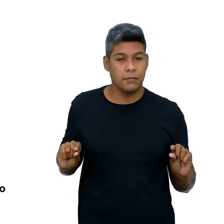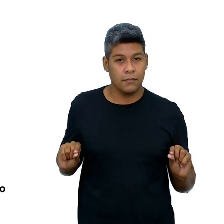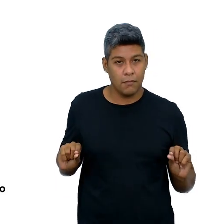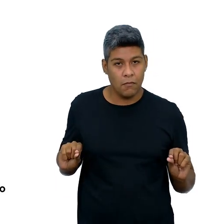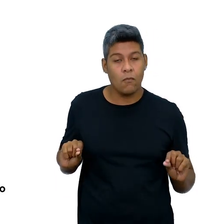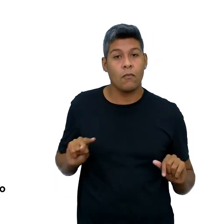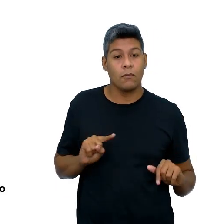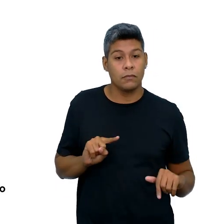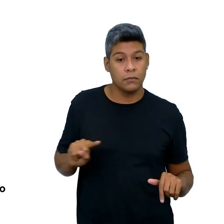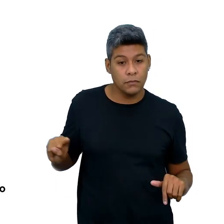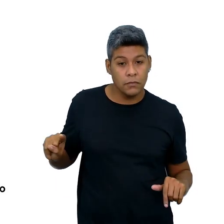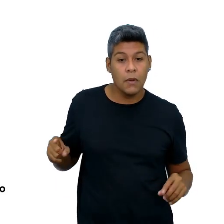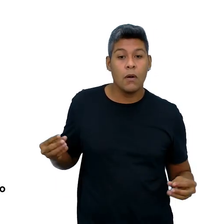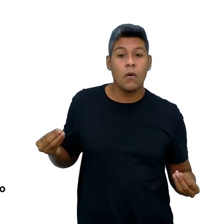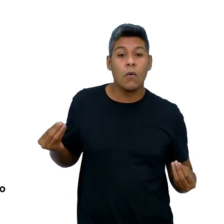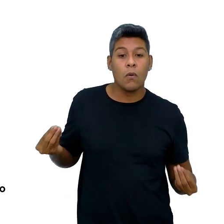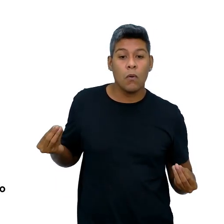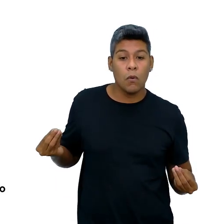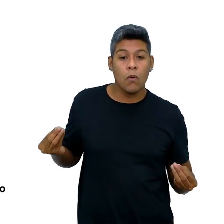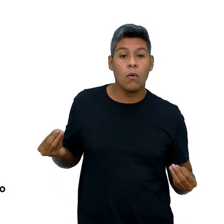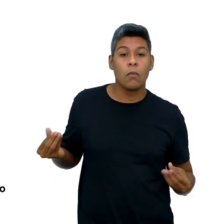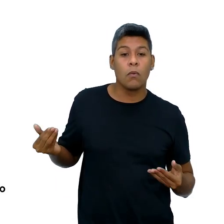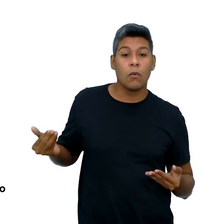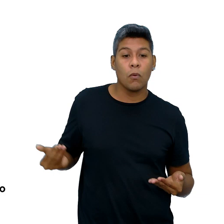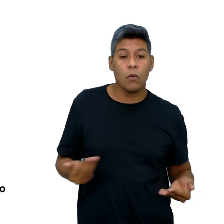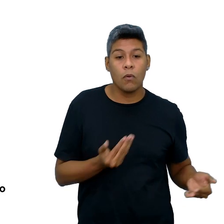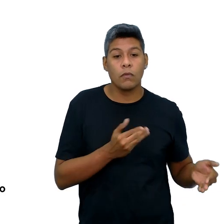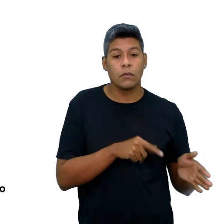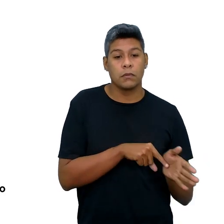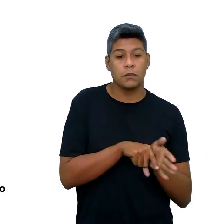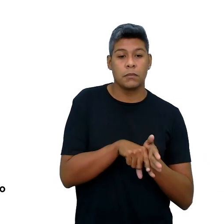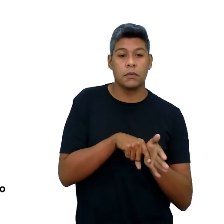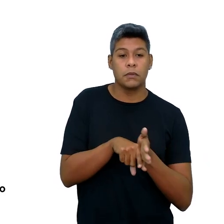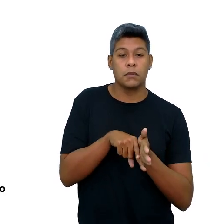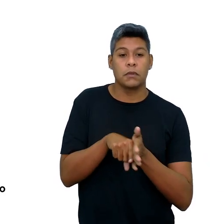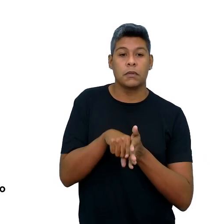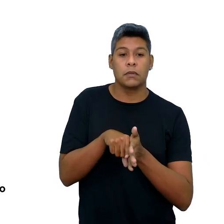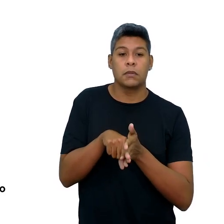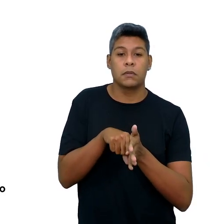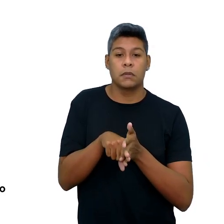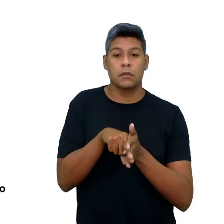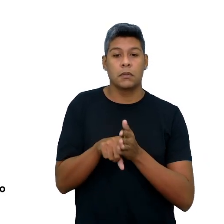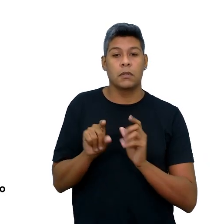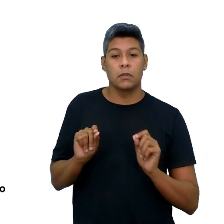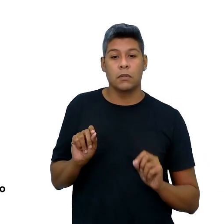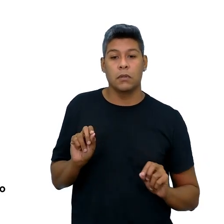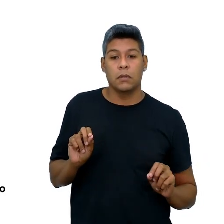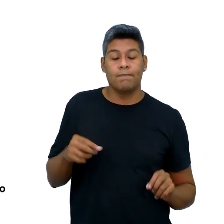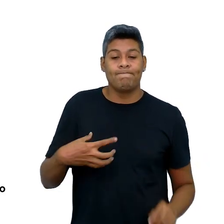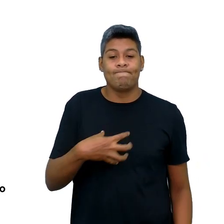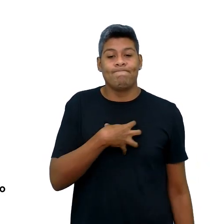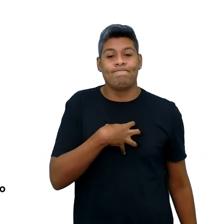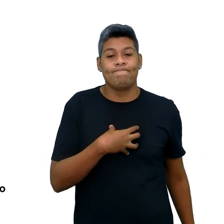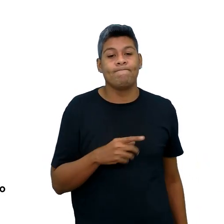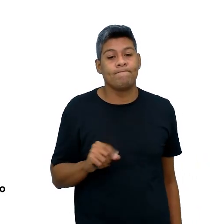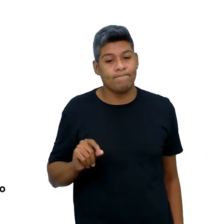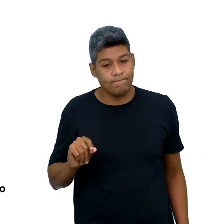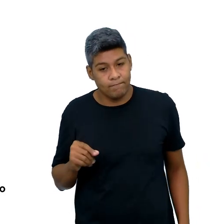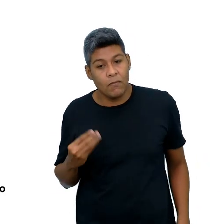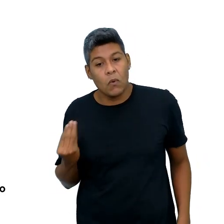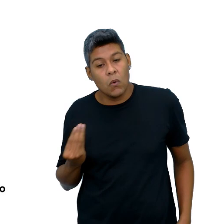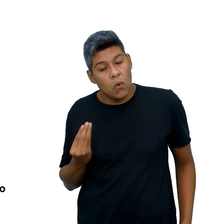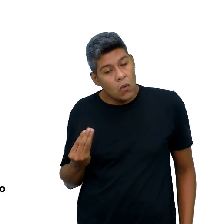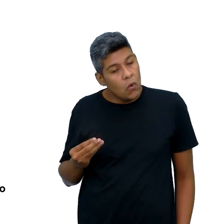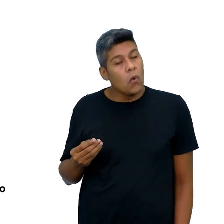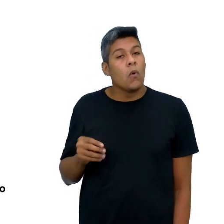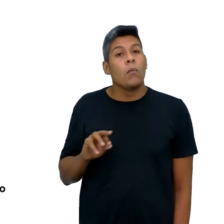para vocês convidar os estudantes a pesquisar e também conceituar o termo impacto, né? Podem ser feitas